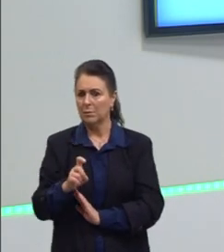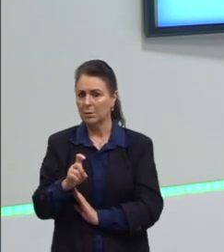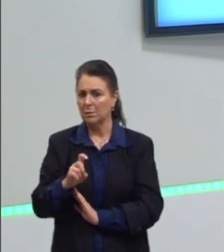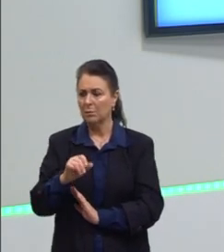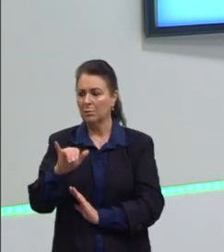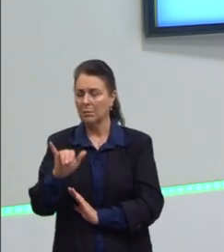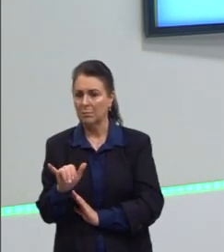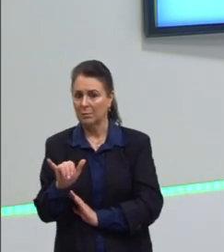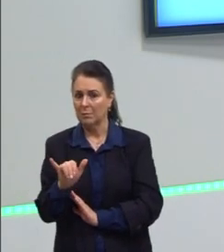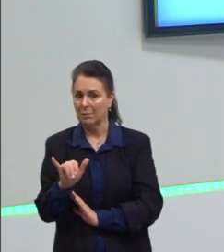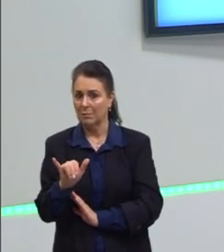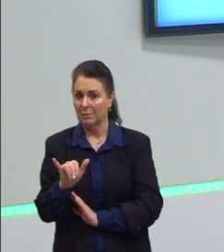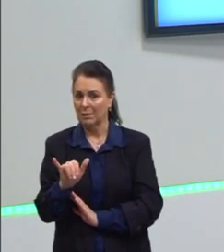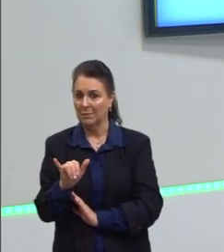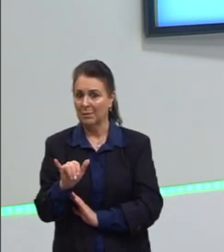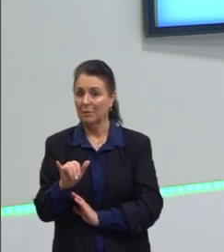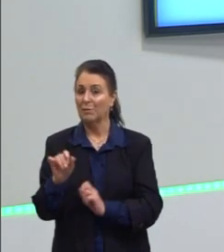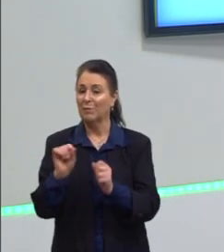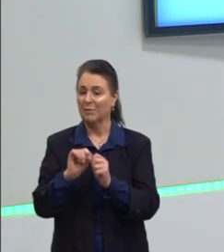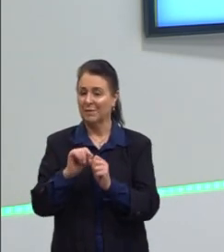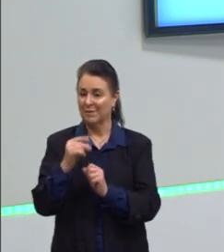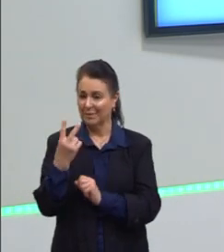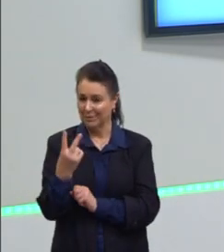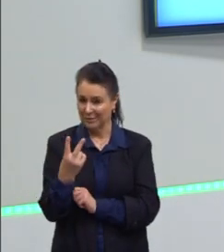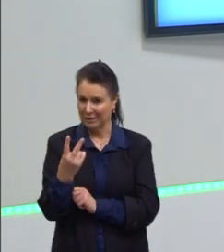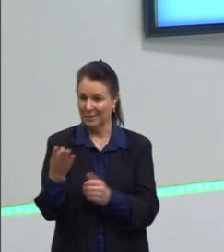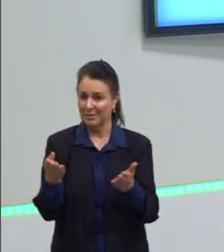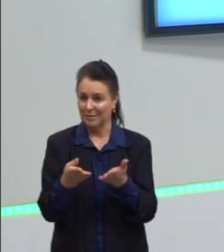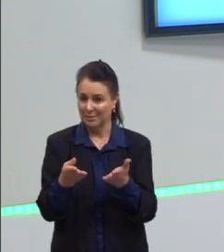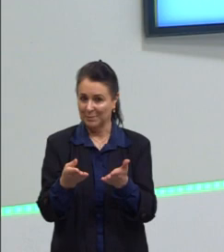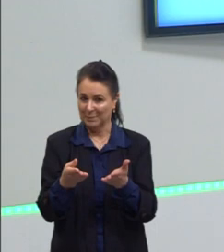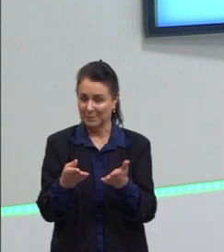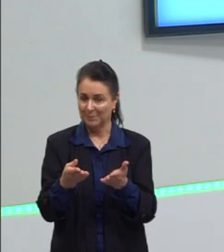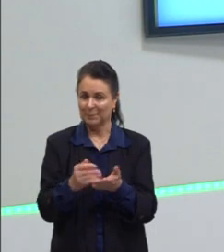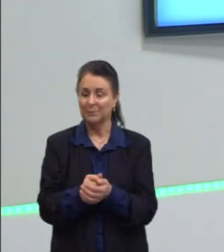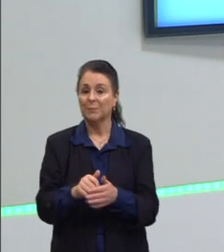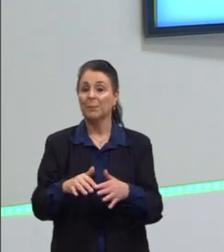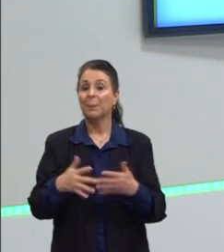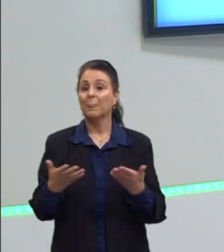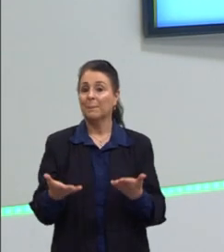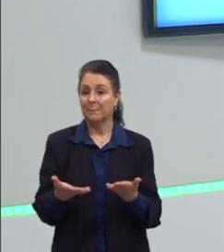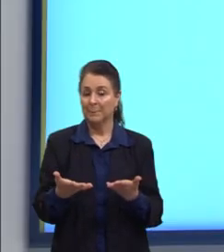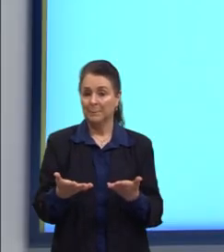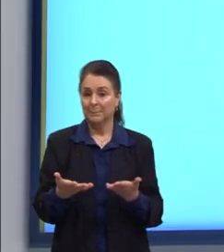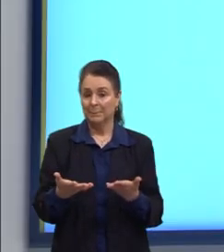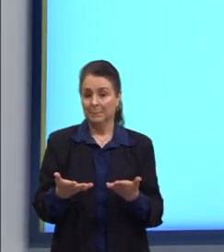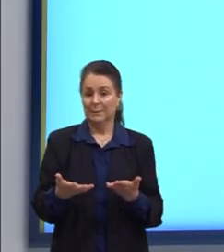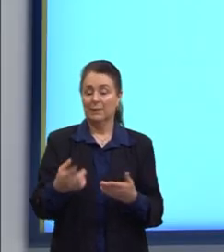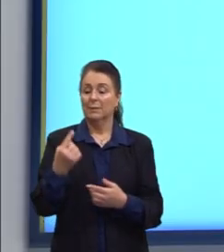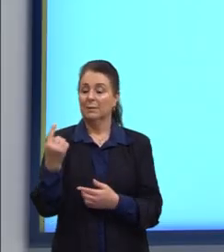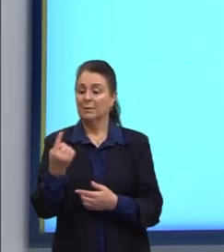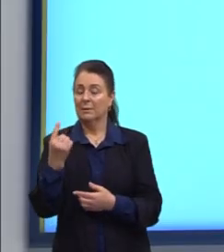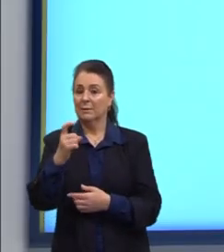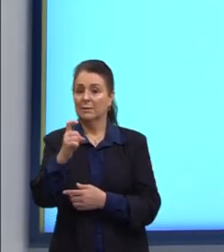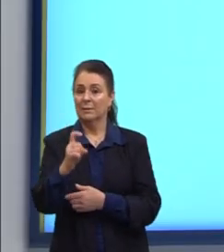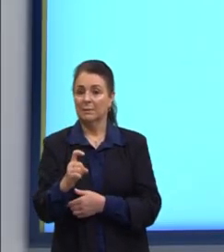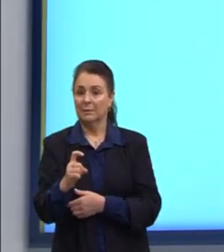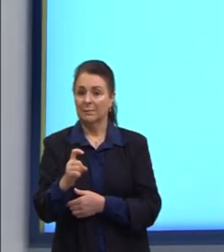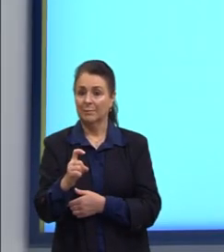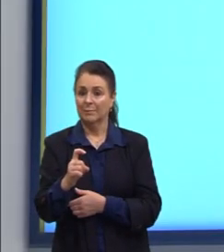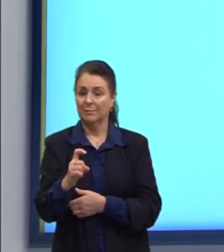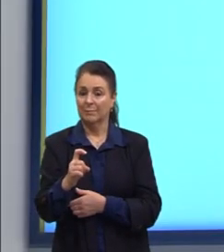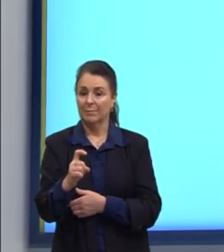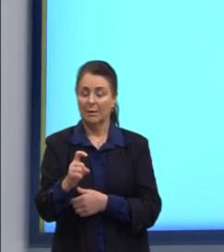mas nós vamos fazer isso nas duas equações agora tá então aqui Digamos que vai isolar o x tá